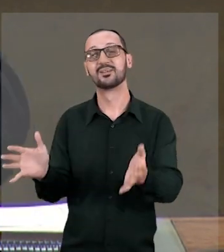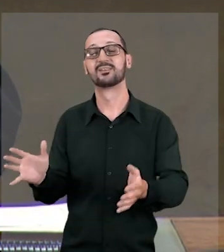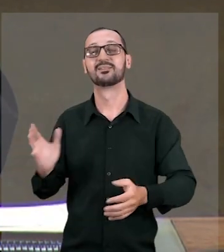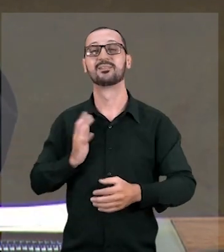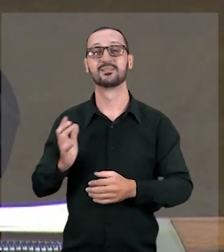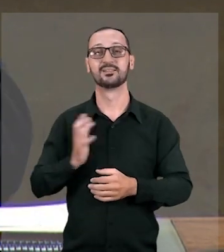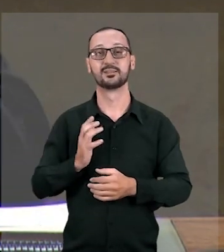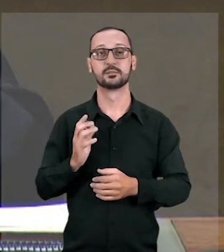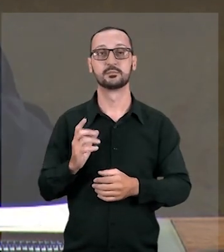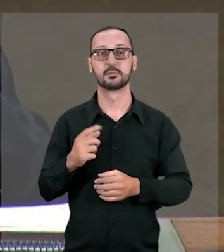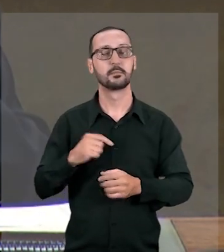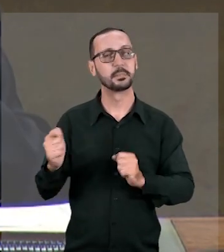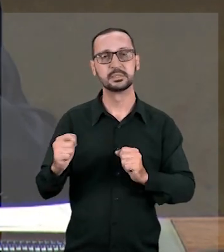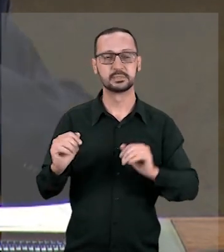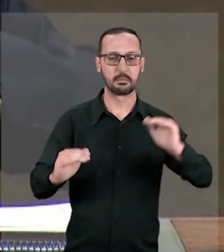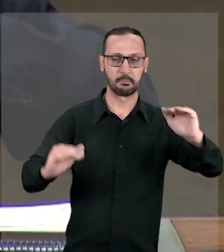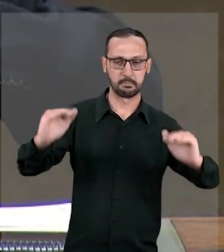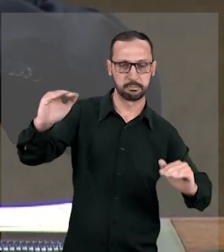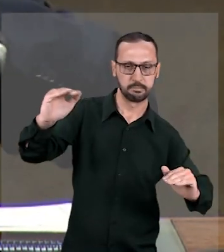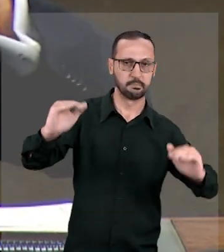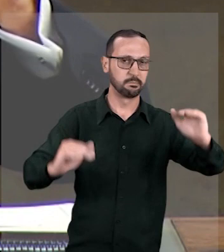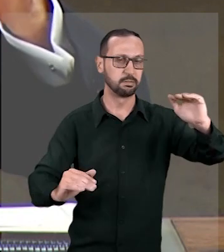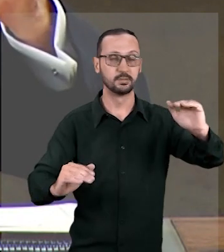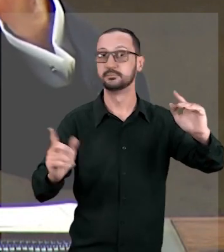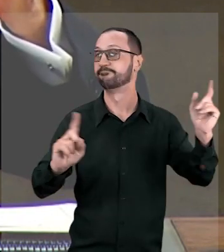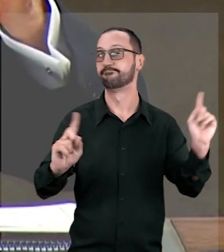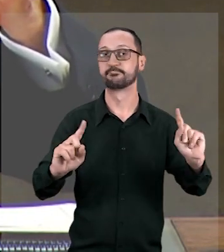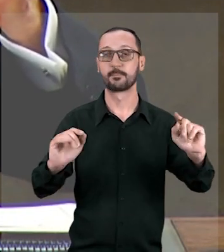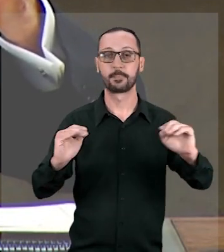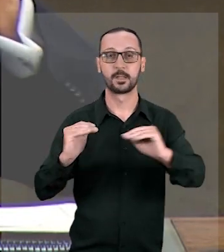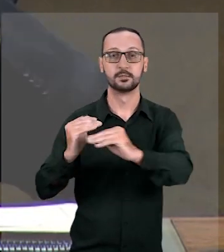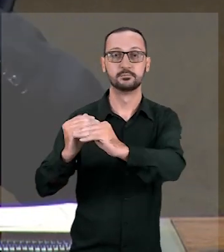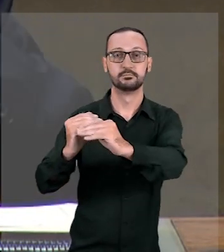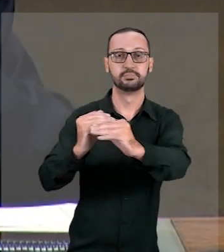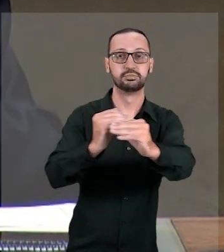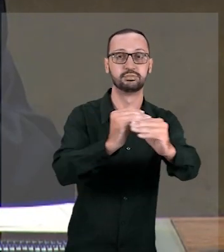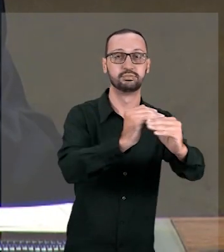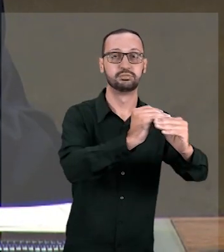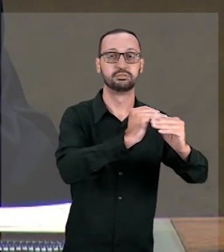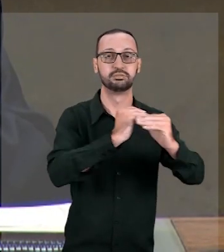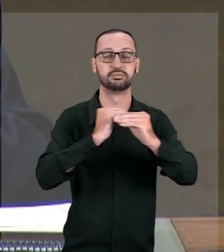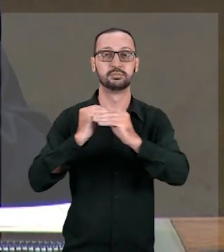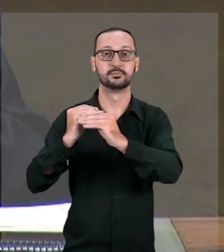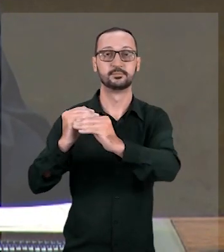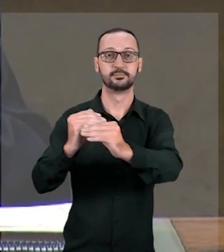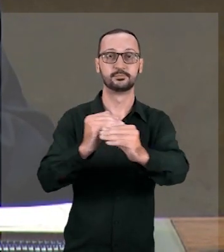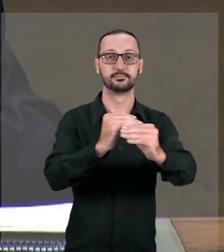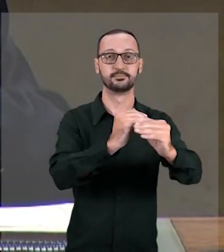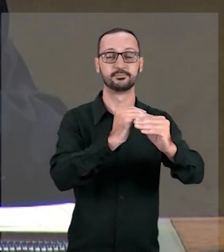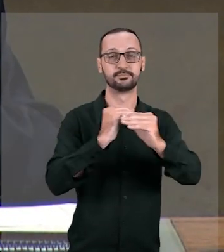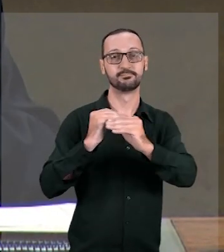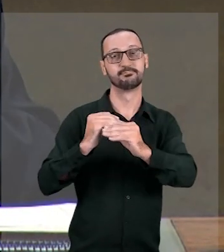nem cruel com os ricos, nem manso com os pobres, deve ser igualitário, moderado,